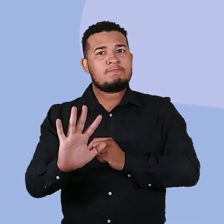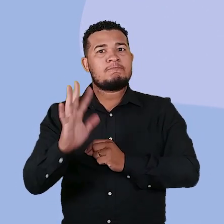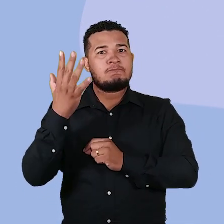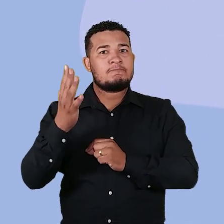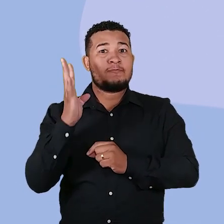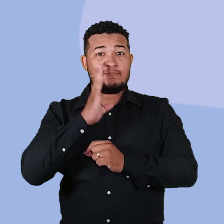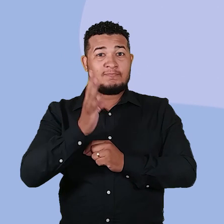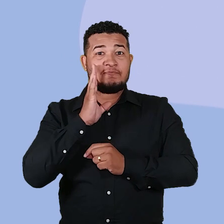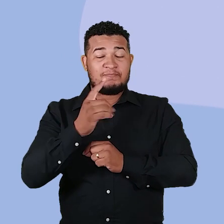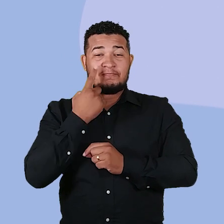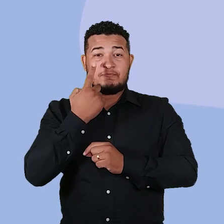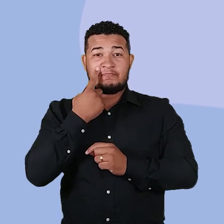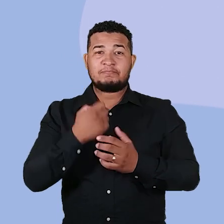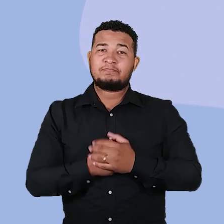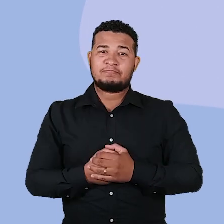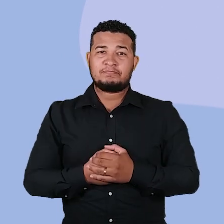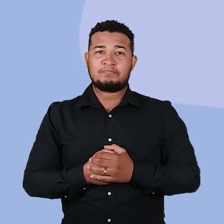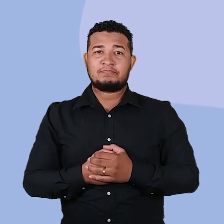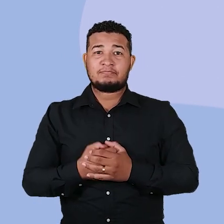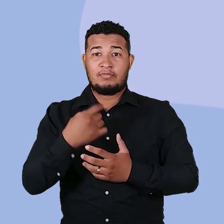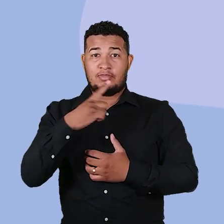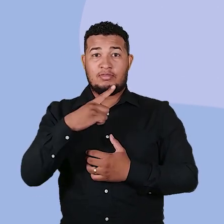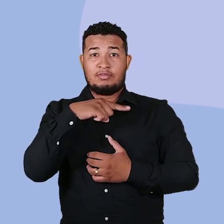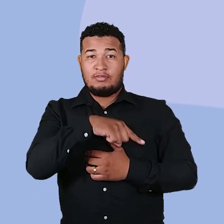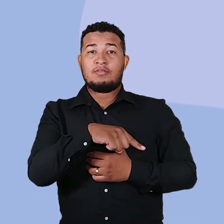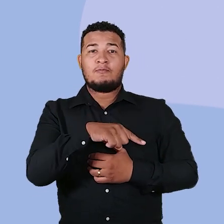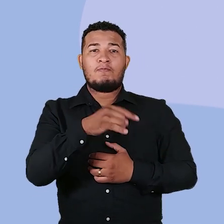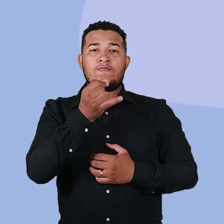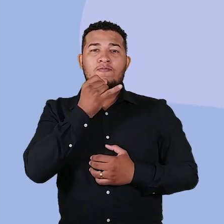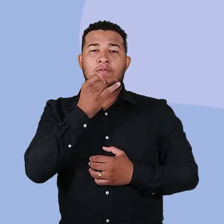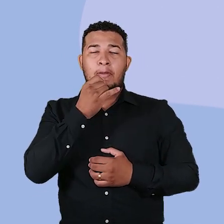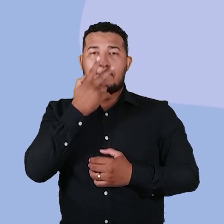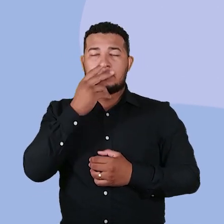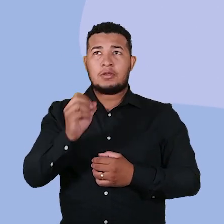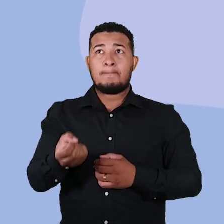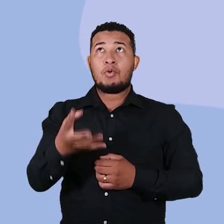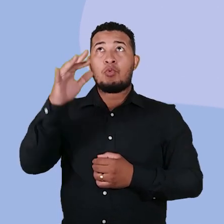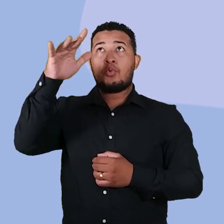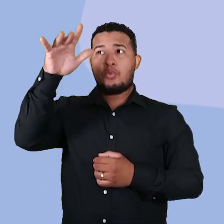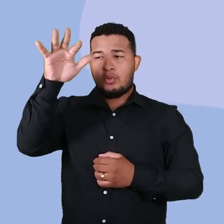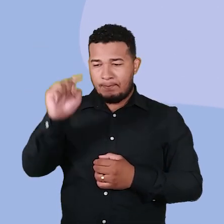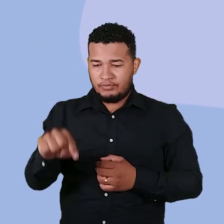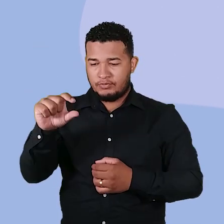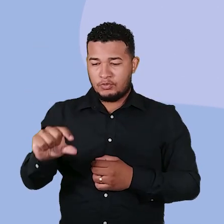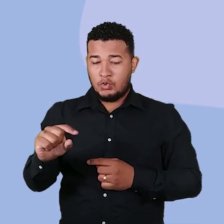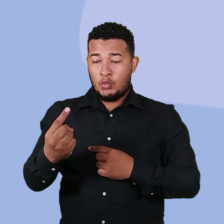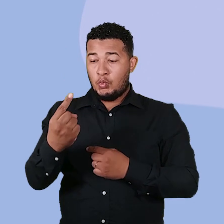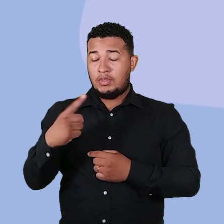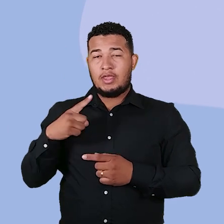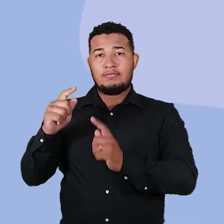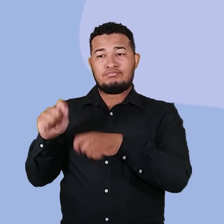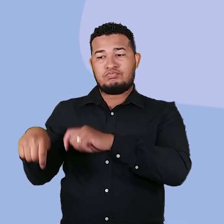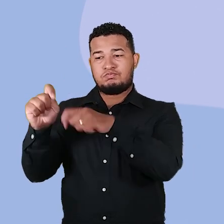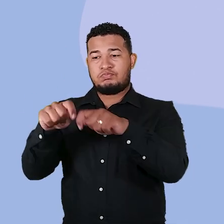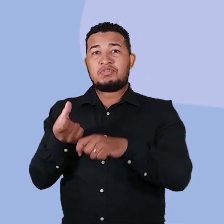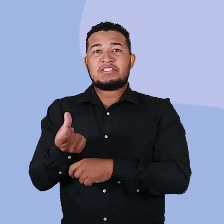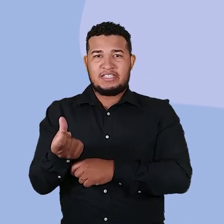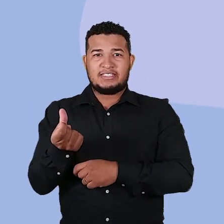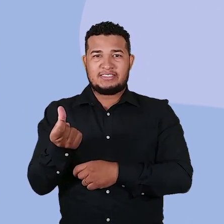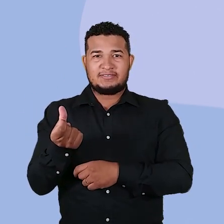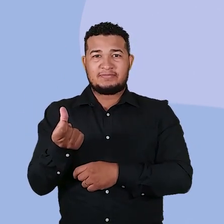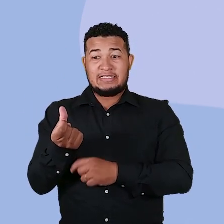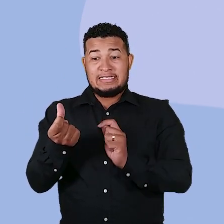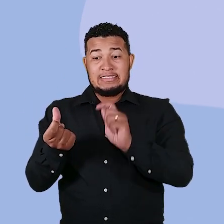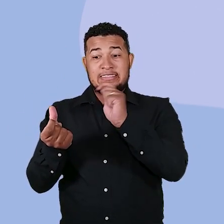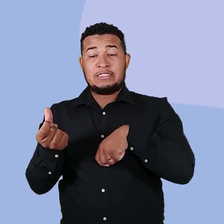bem atenção no caso bacana você tem aqui como o primeiro dado caindo um serviço